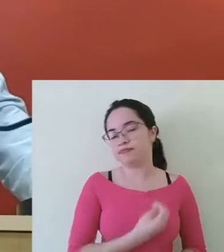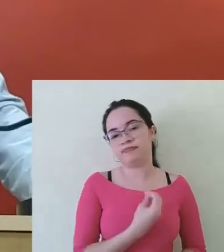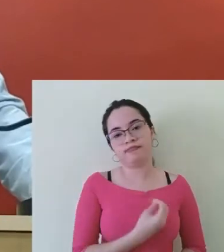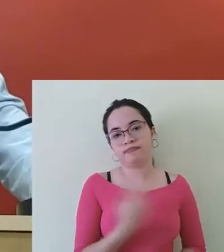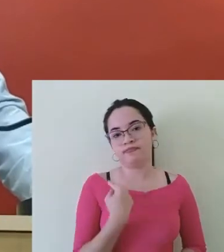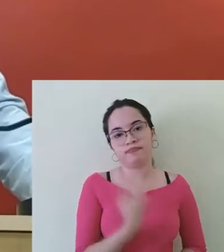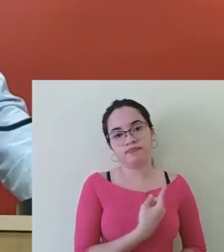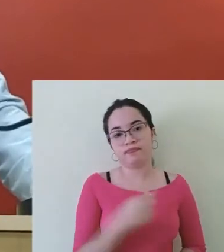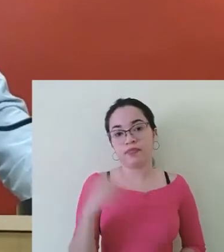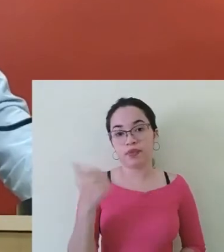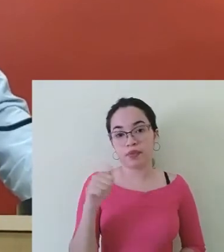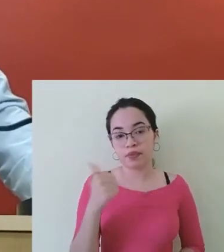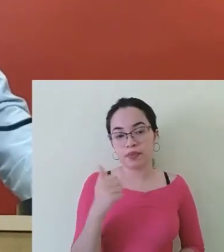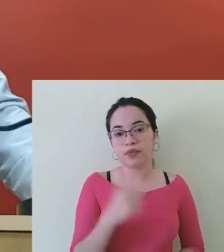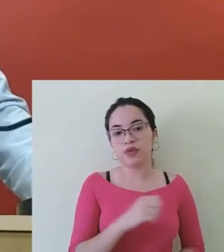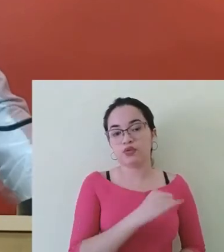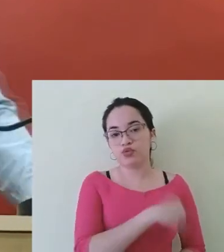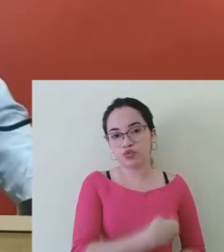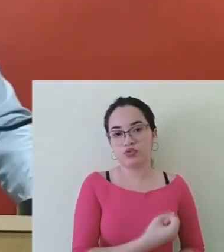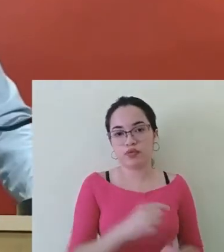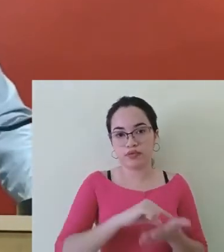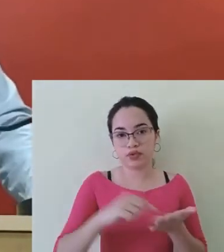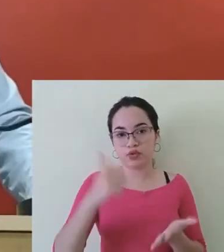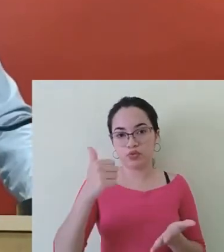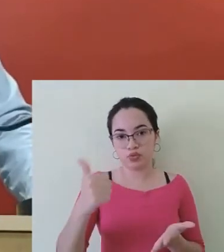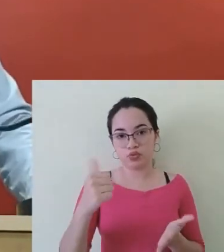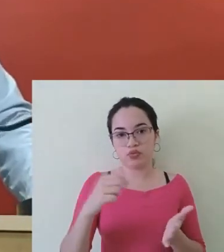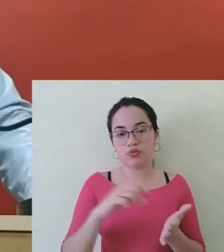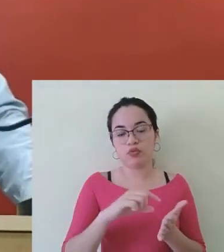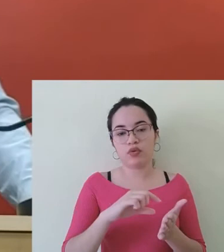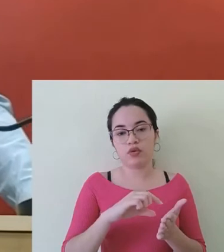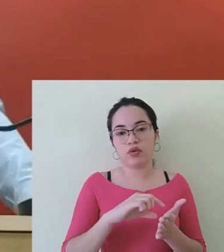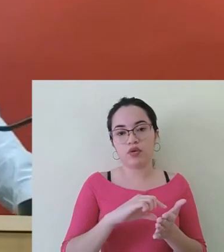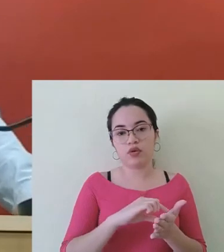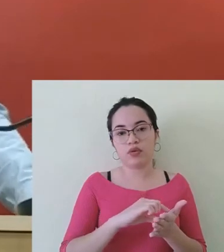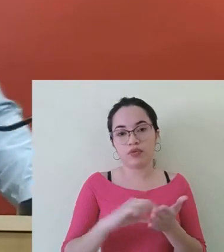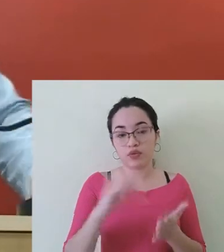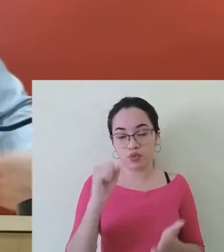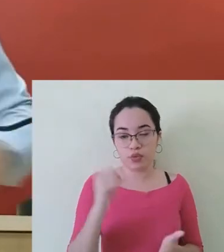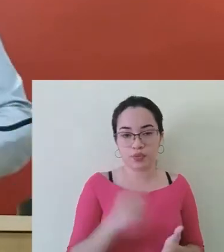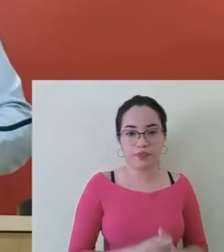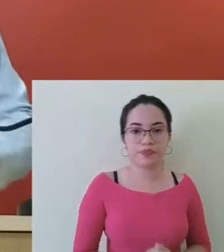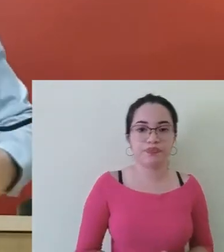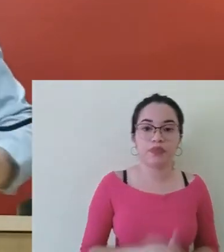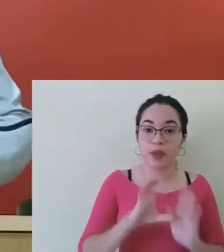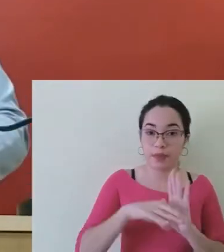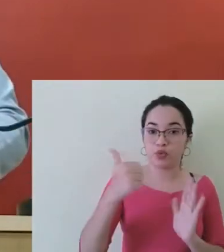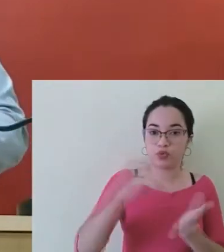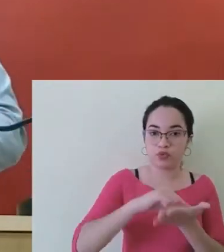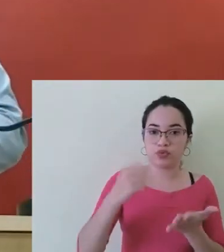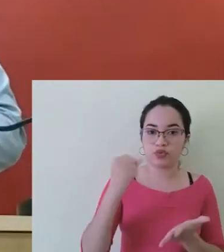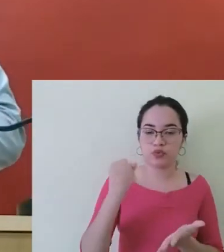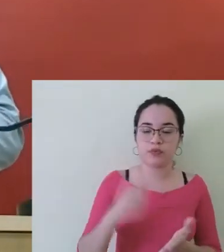não está em nós, em 1 João 8. Um outro exemplo na Bíblia que mostra que essa realidade do pecado